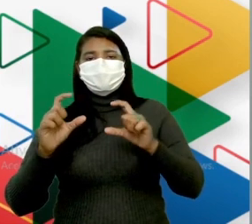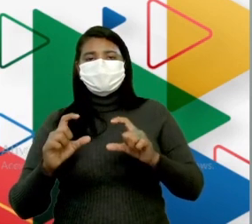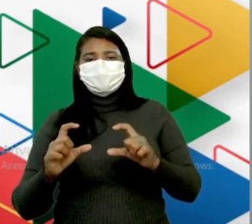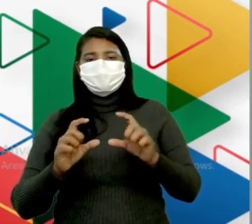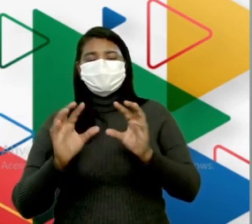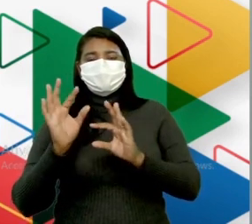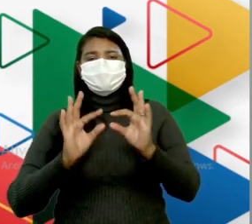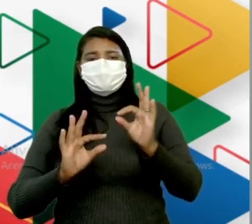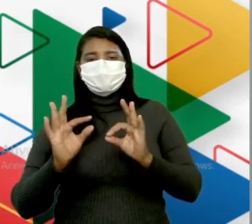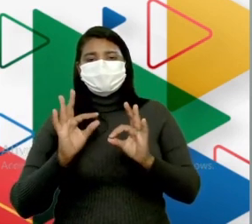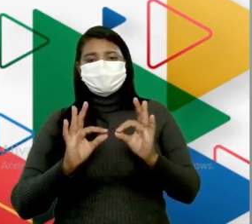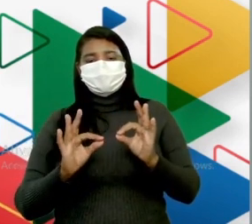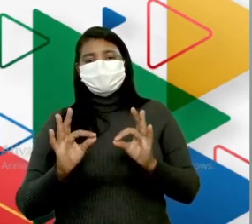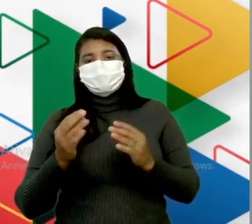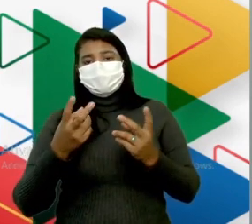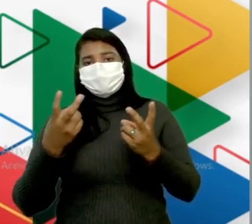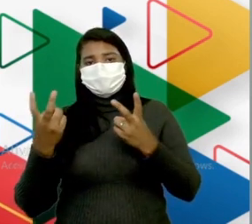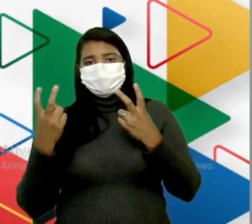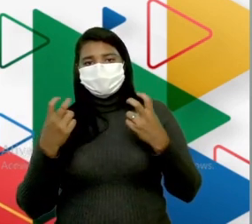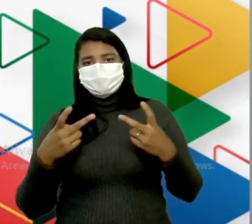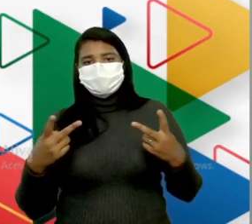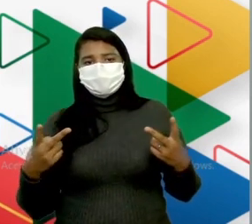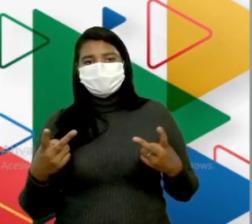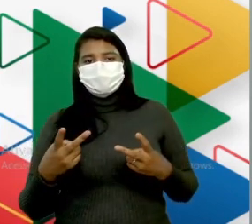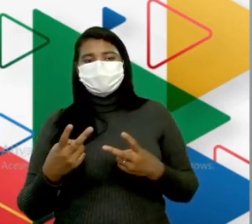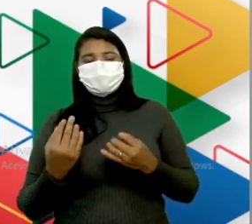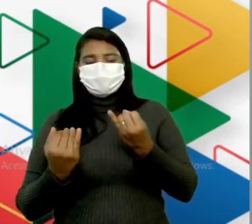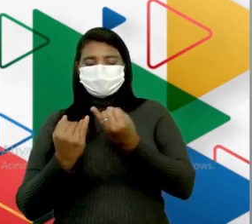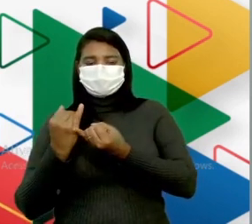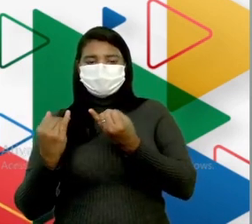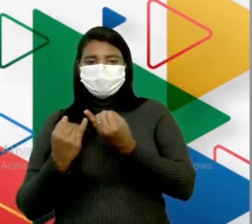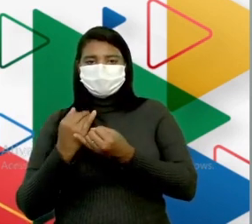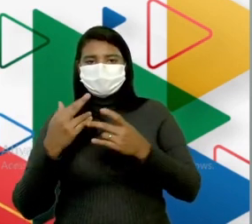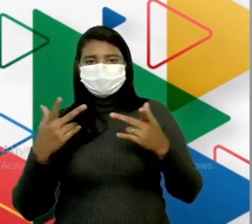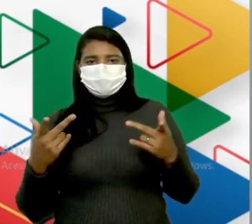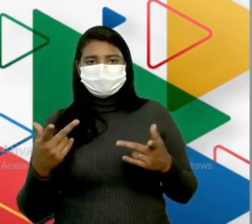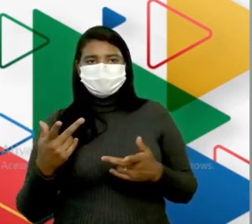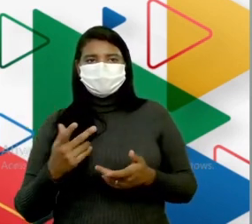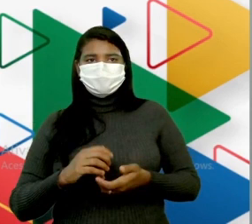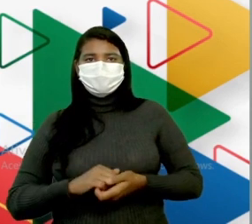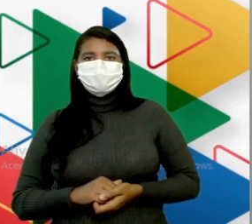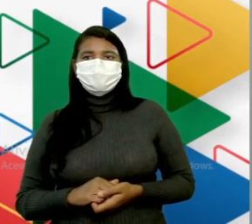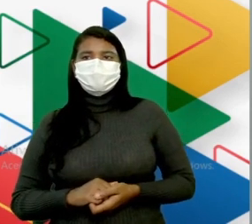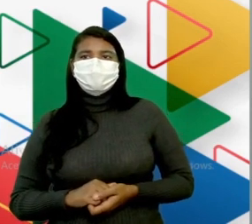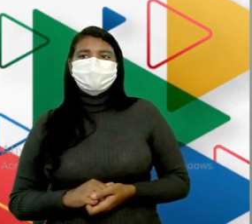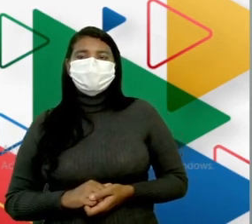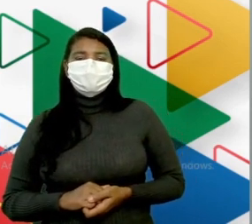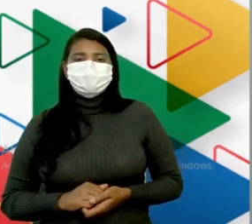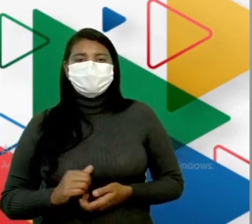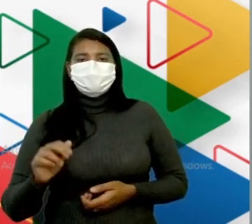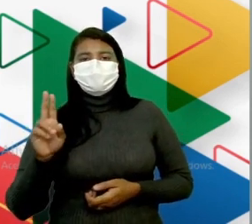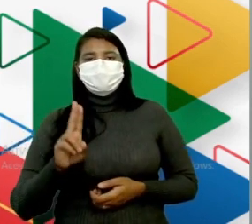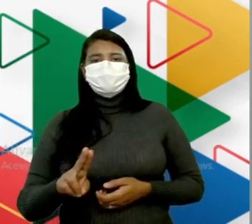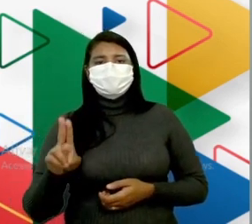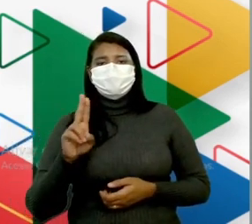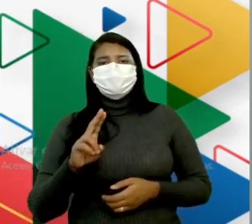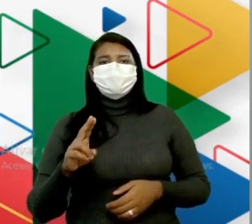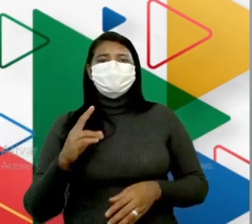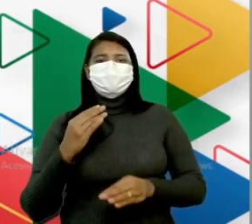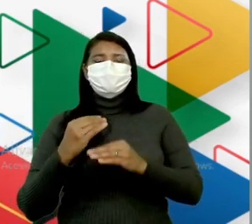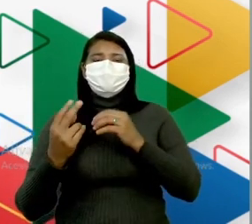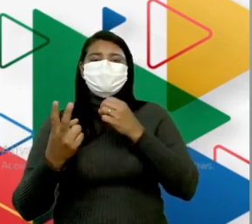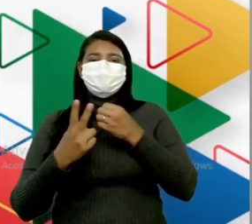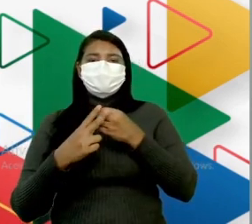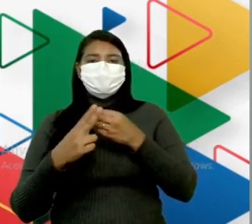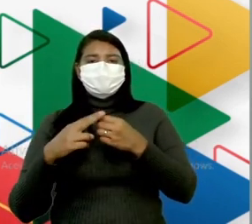demandam, certo? Que você vai perceber que algumas estruturas são parecidas e outras ali fazem uso de alguns